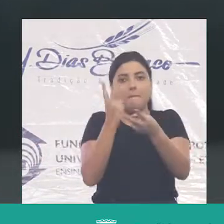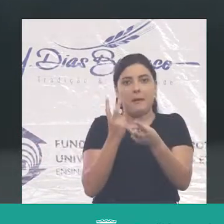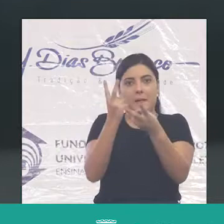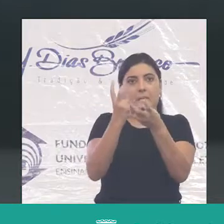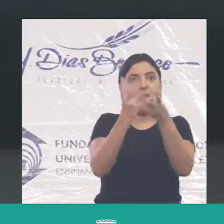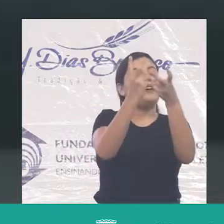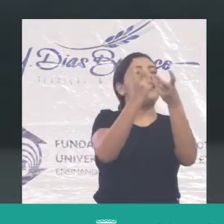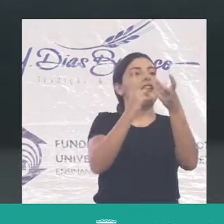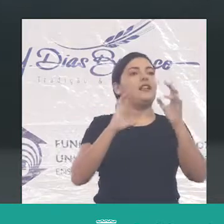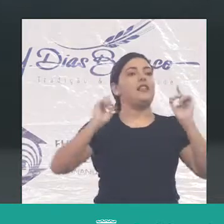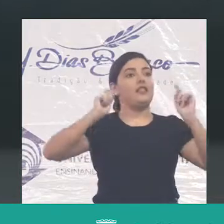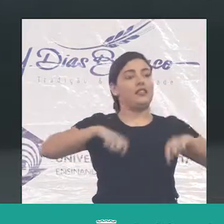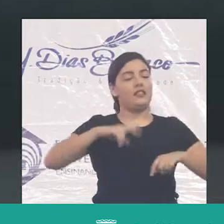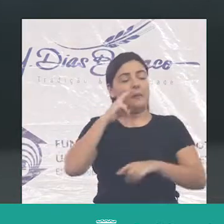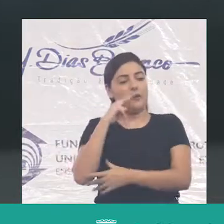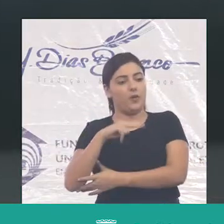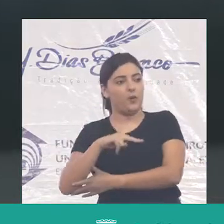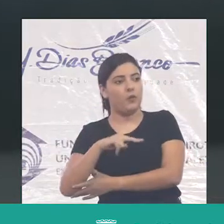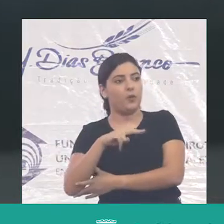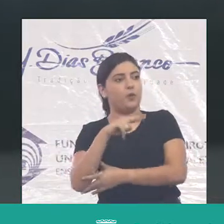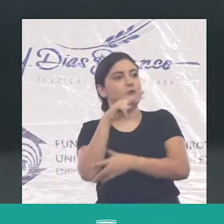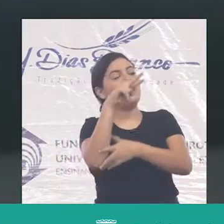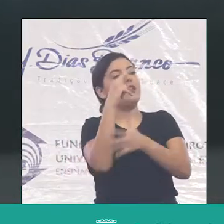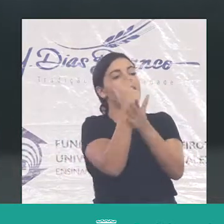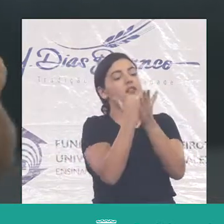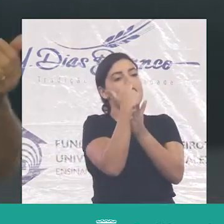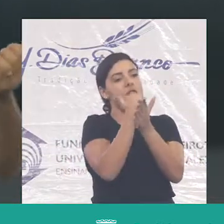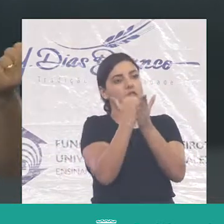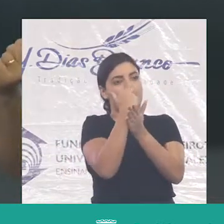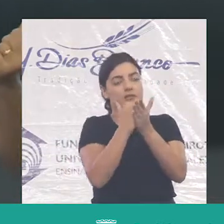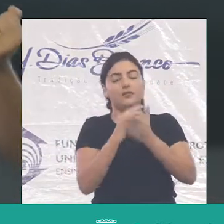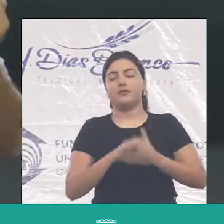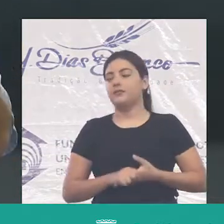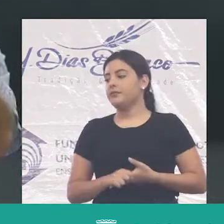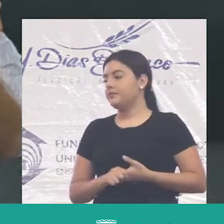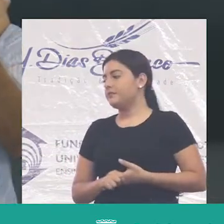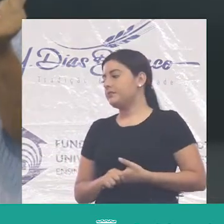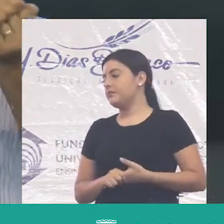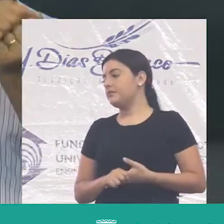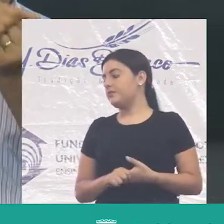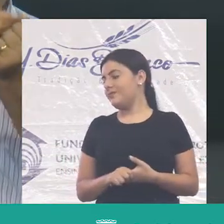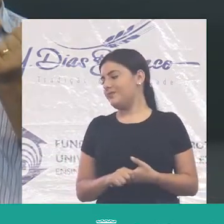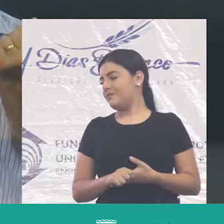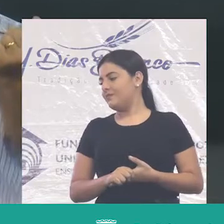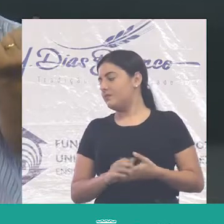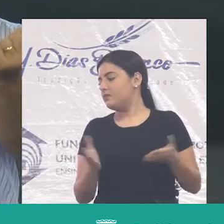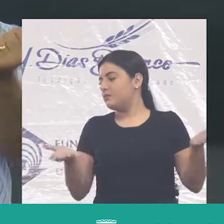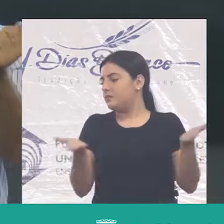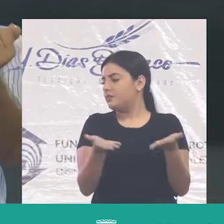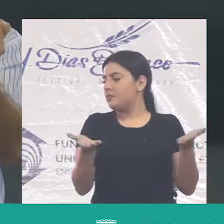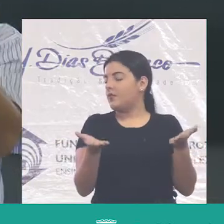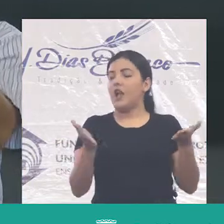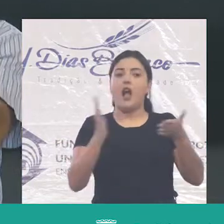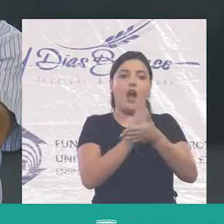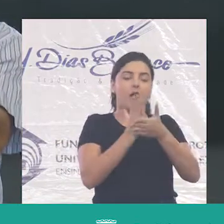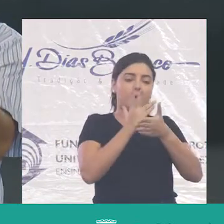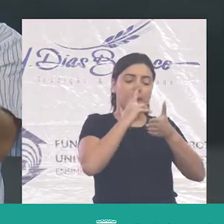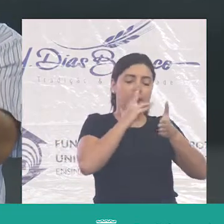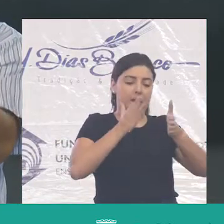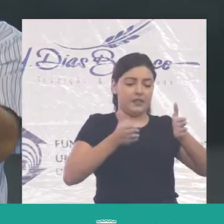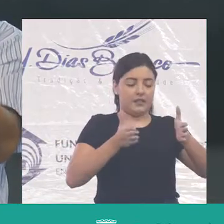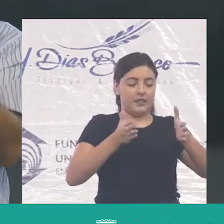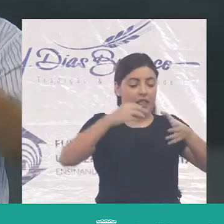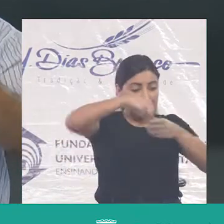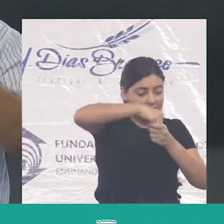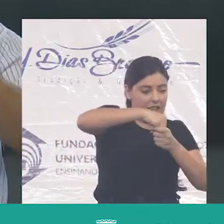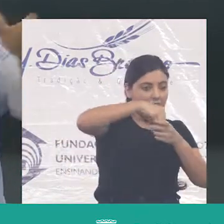por nós ao passar pela figura. As faces que estão escondidas, as faces que estão